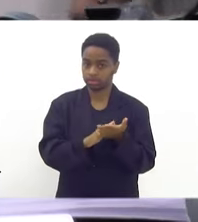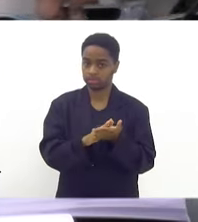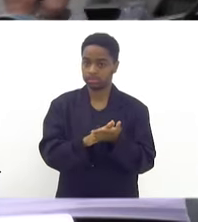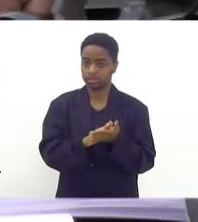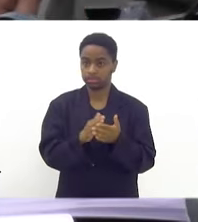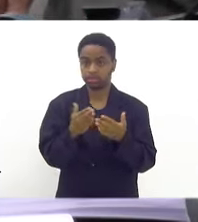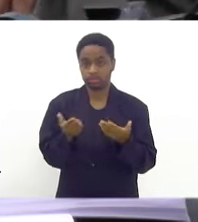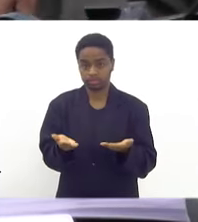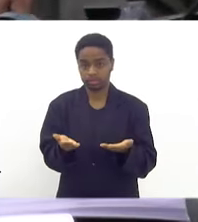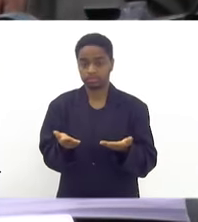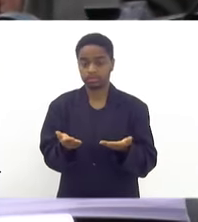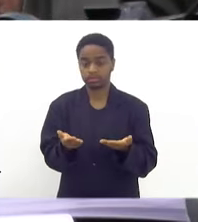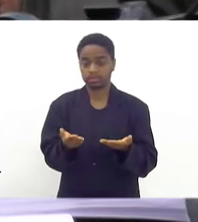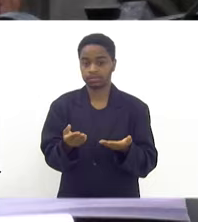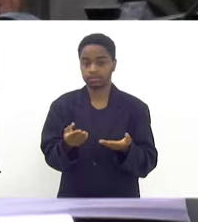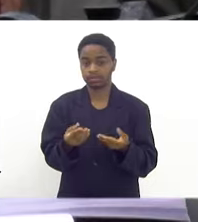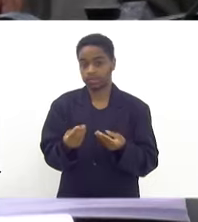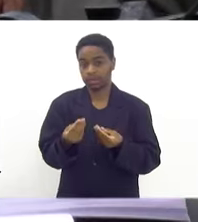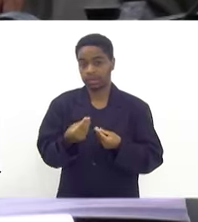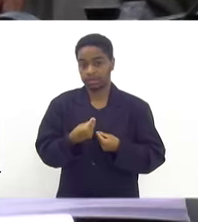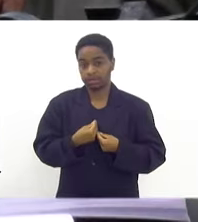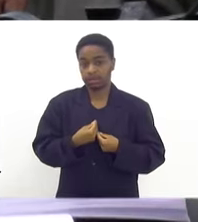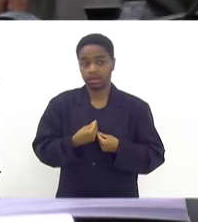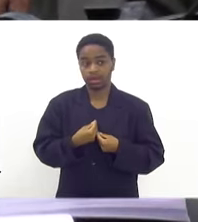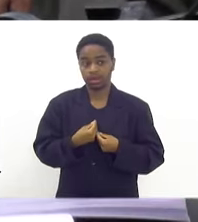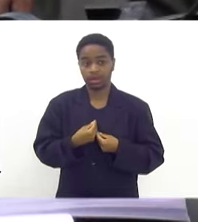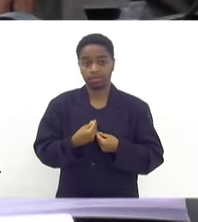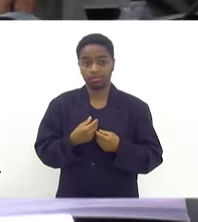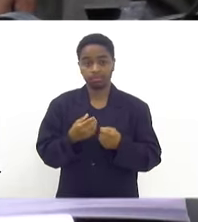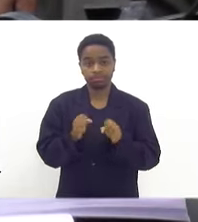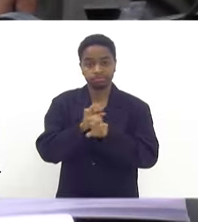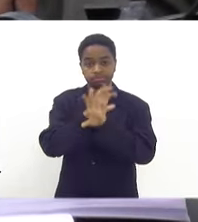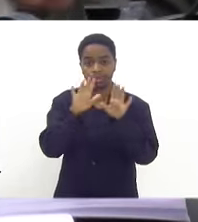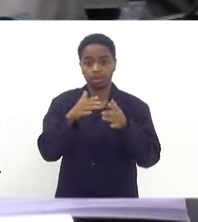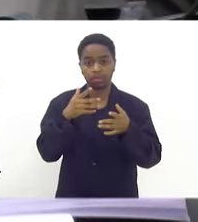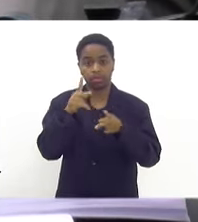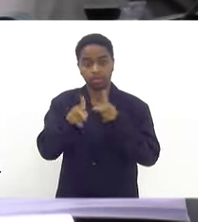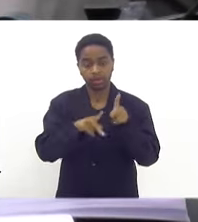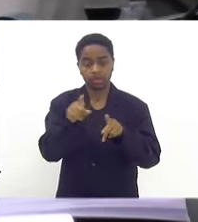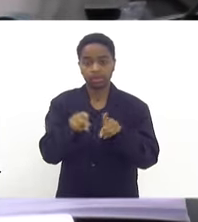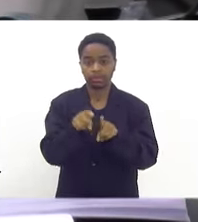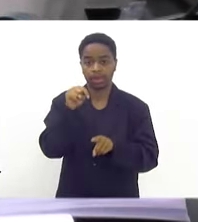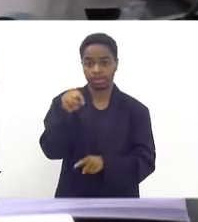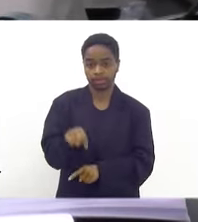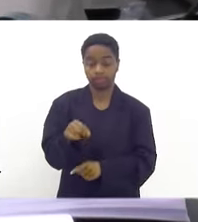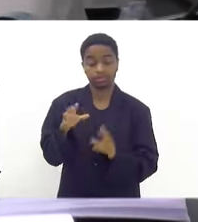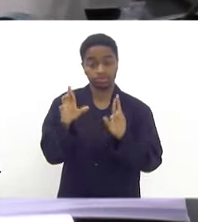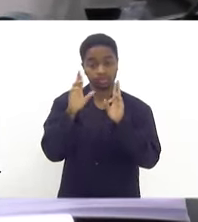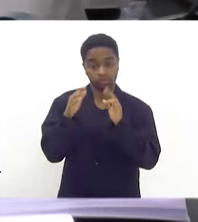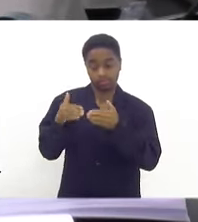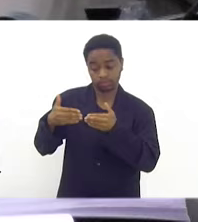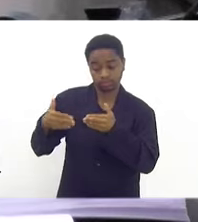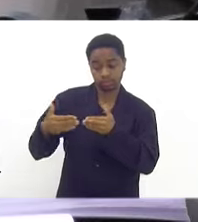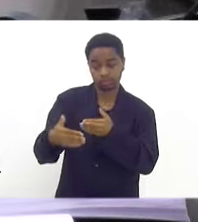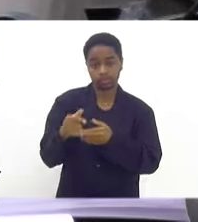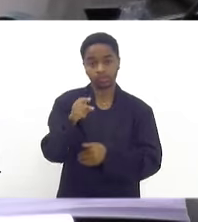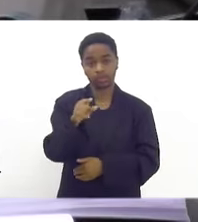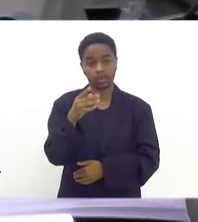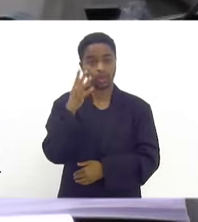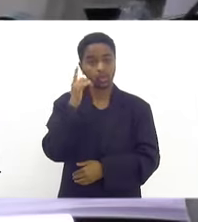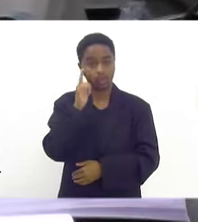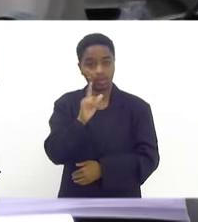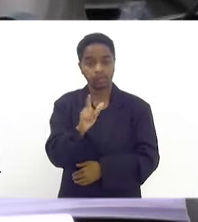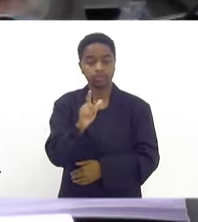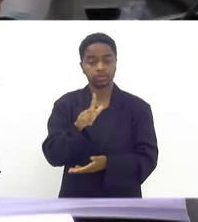satisfizesse não só os desejos da CPI mas a população a sociedade civil como um todo então espero que daqui para frente né o seu posicionamento seja